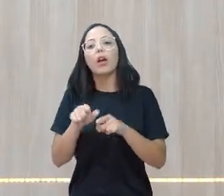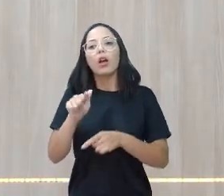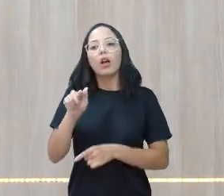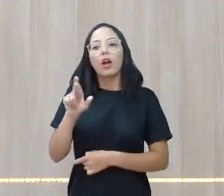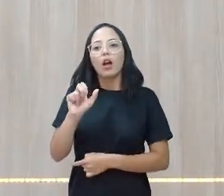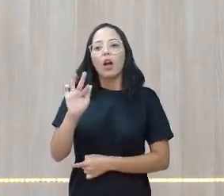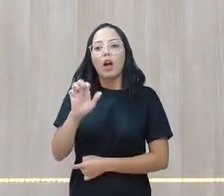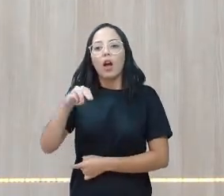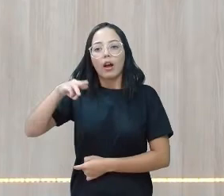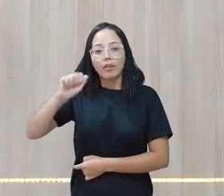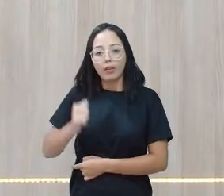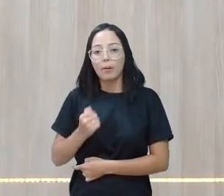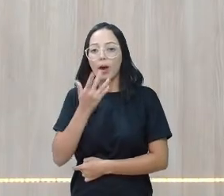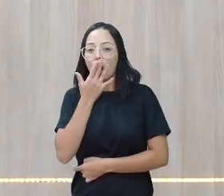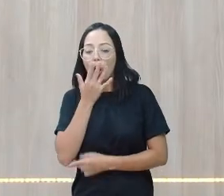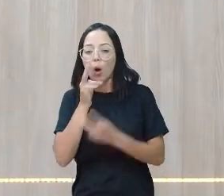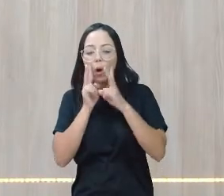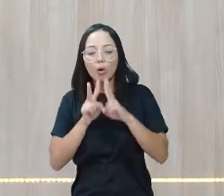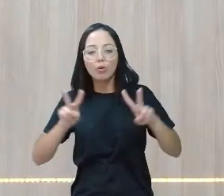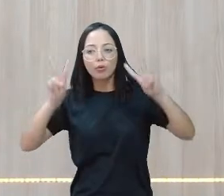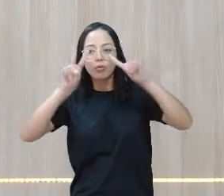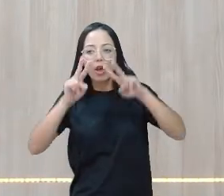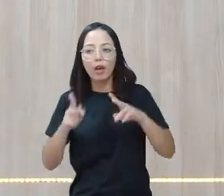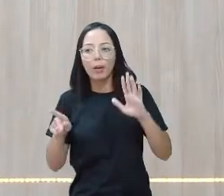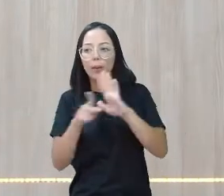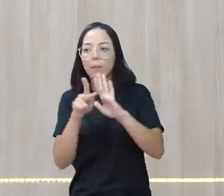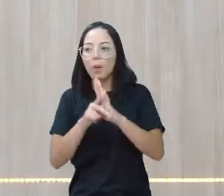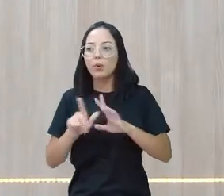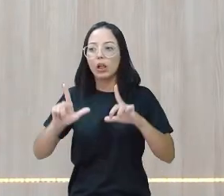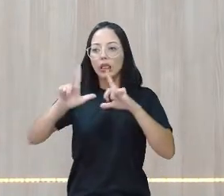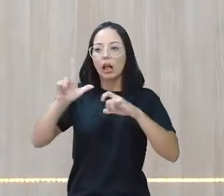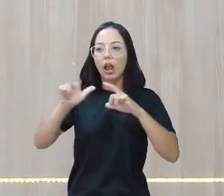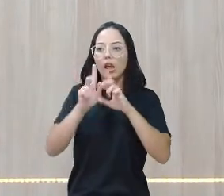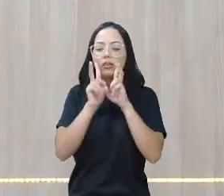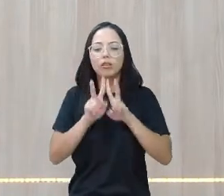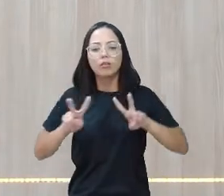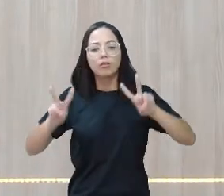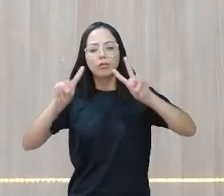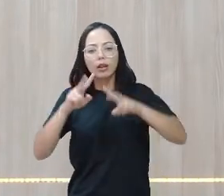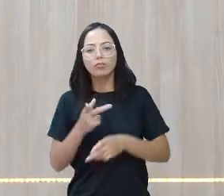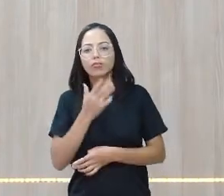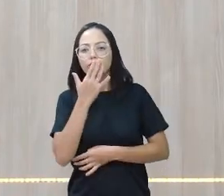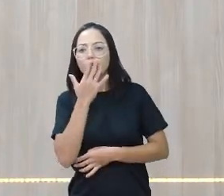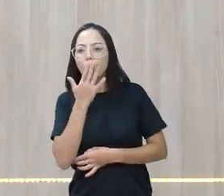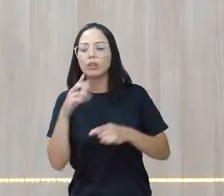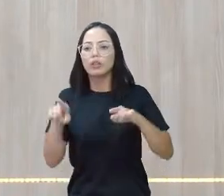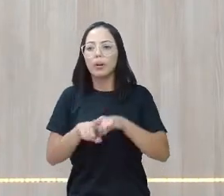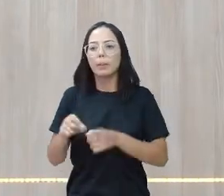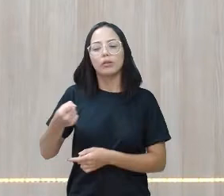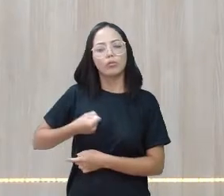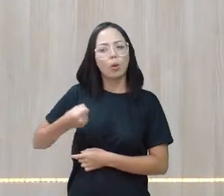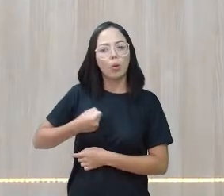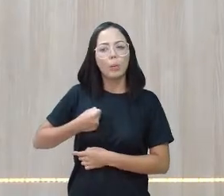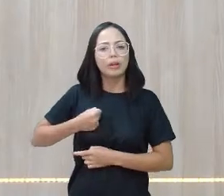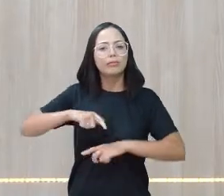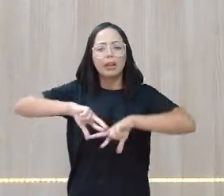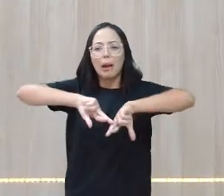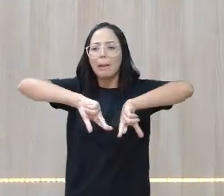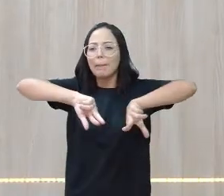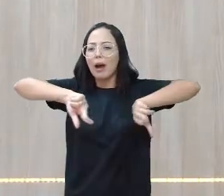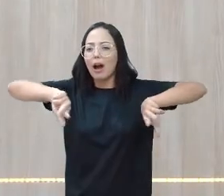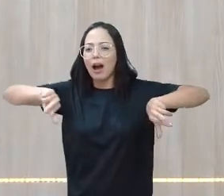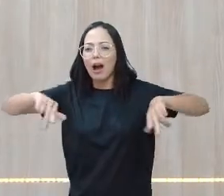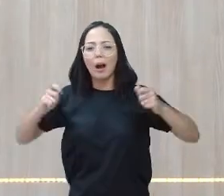é aquelas pessoas que veem cores nas letras ou nos números, tá? E existem uma infinidade